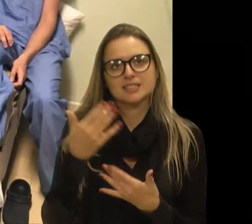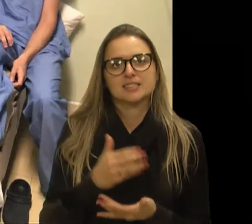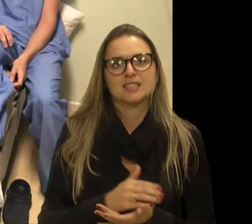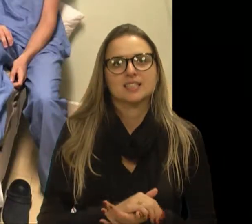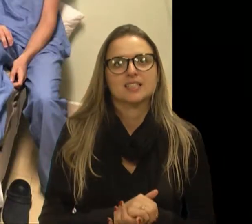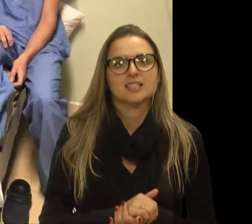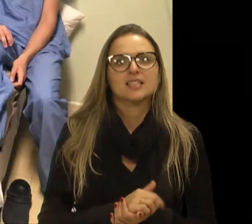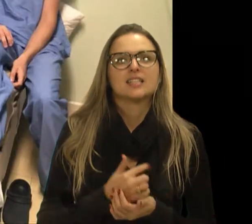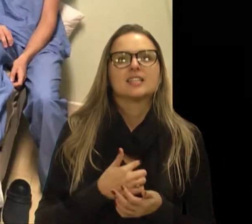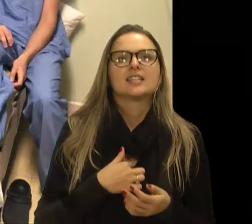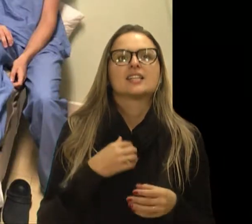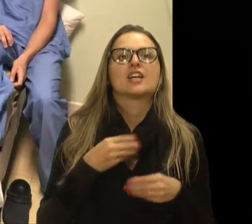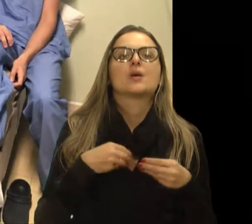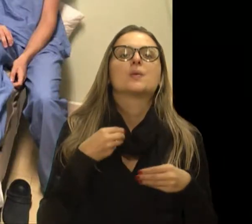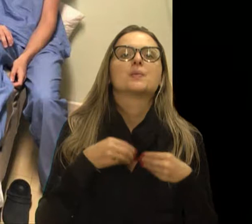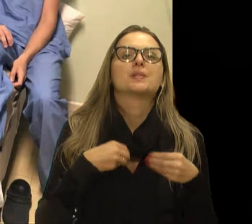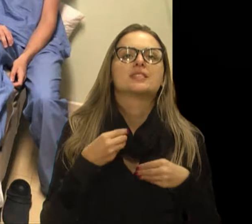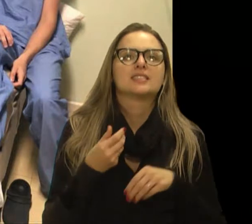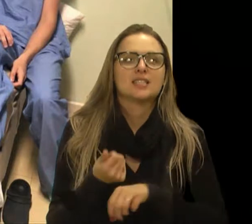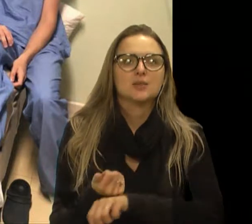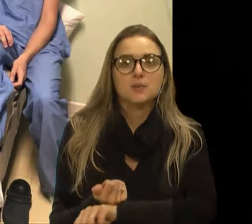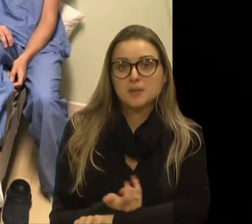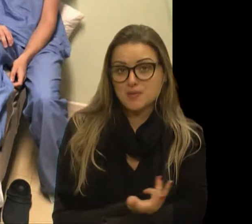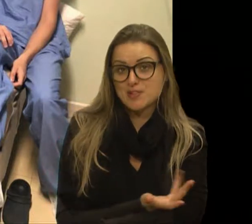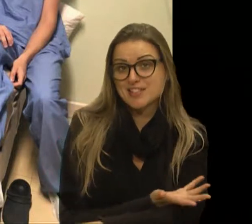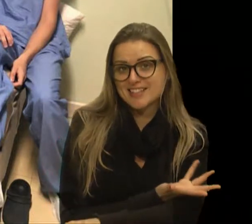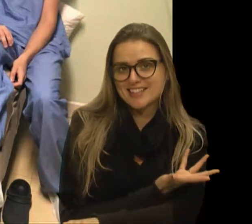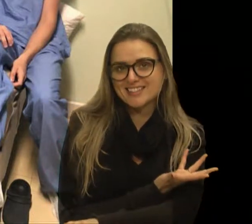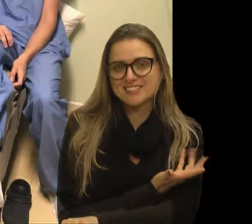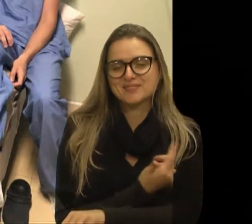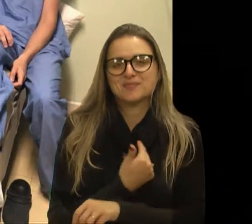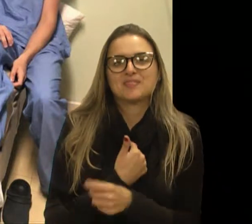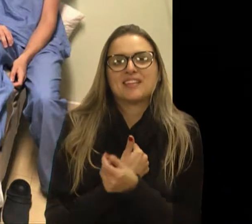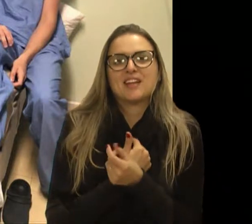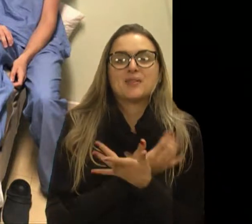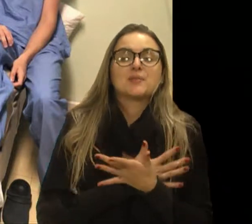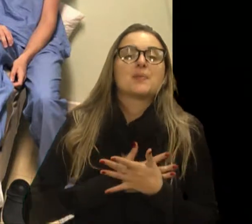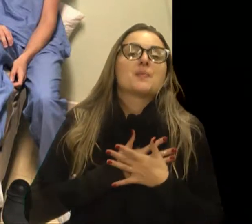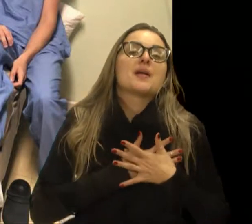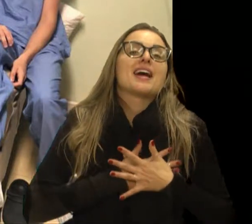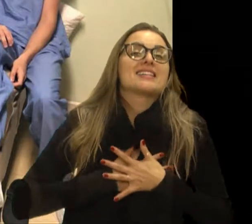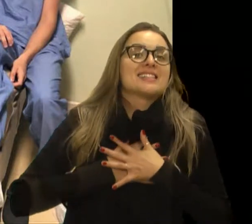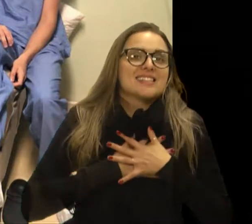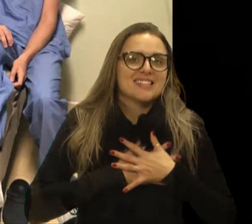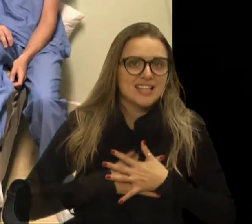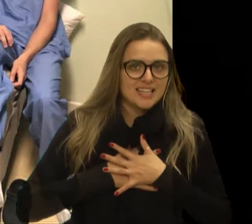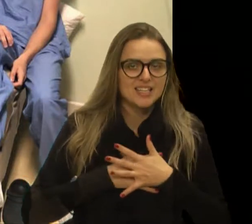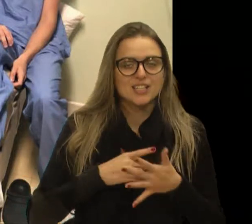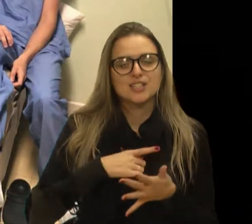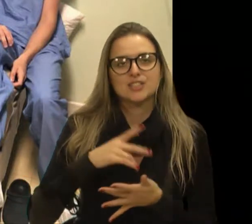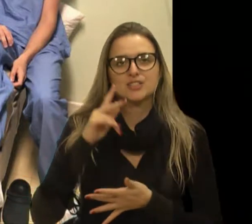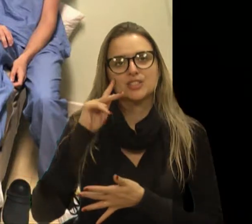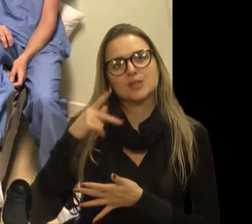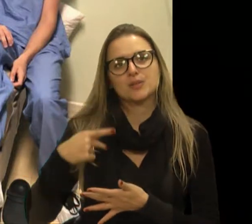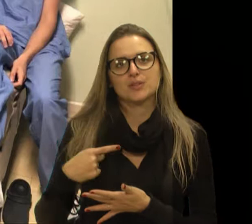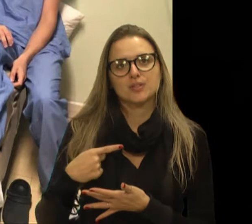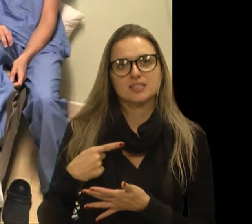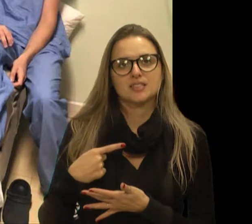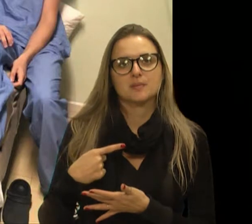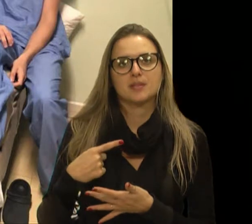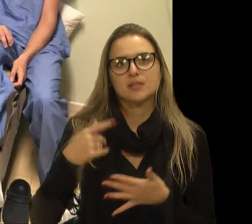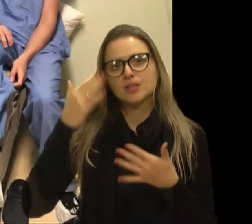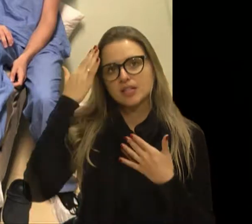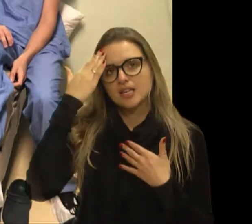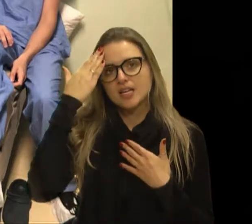e eu me sinto também muito emocionada e muito lisonjeada de ser reconhecida.